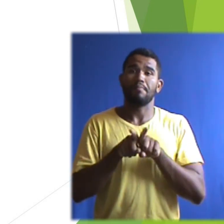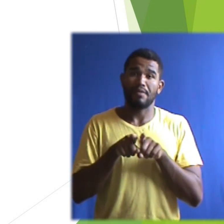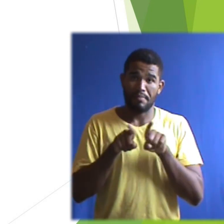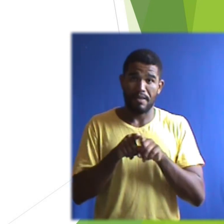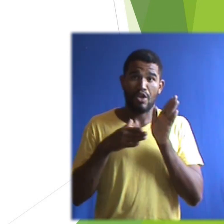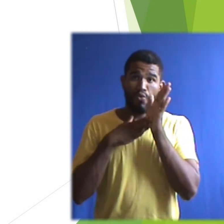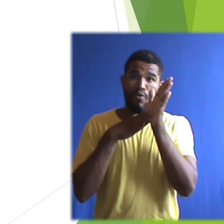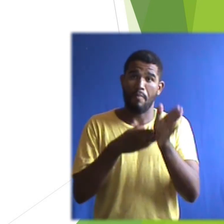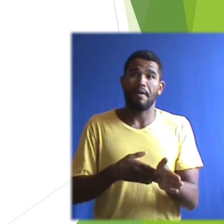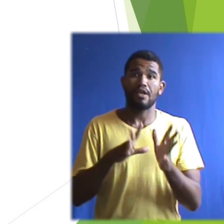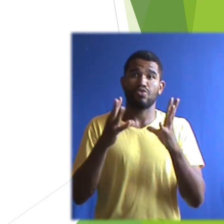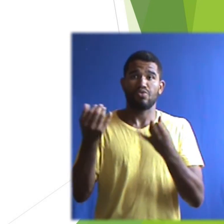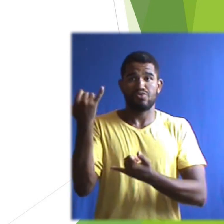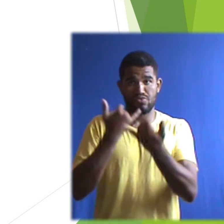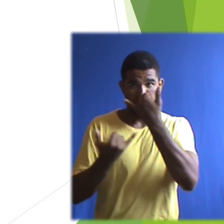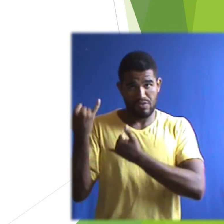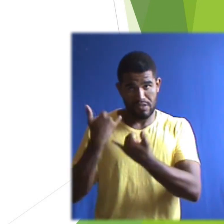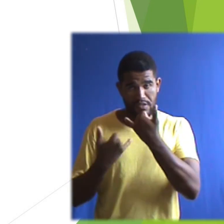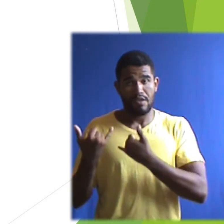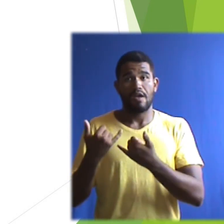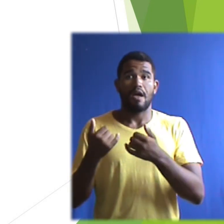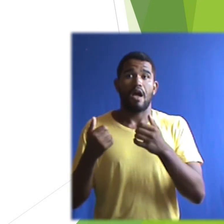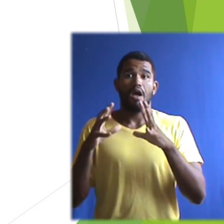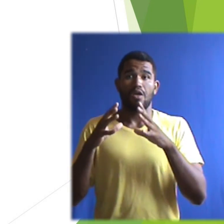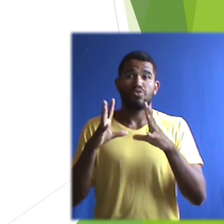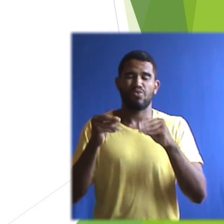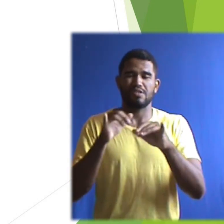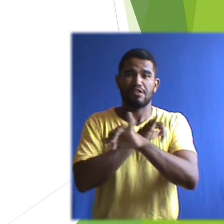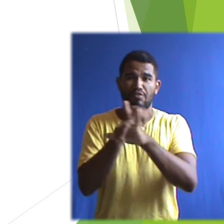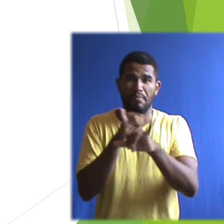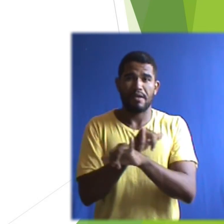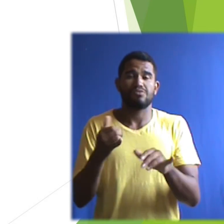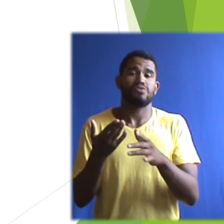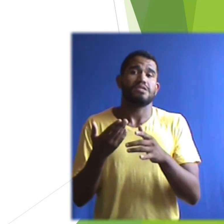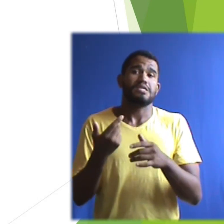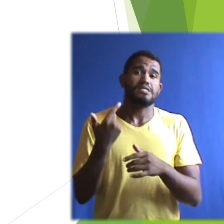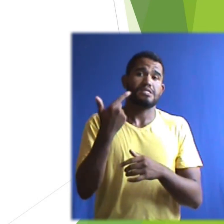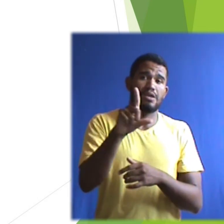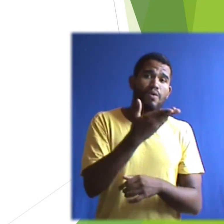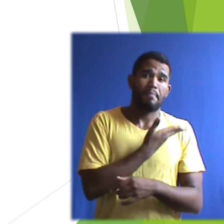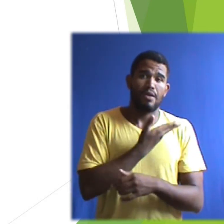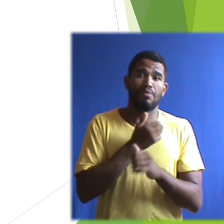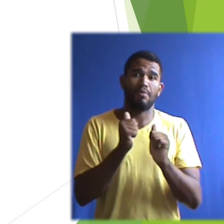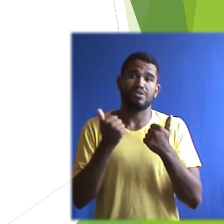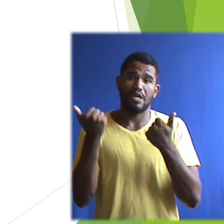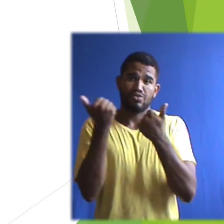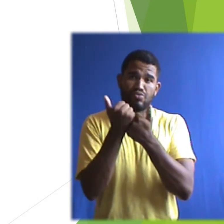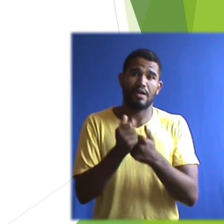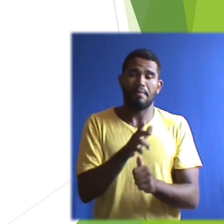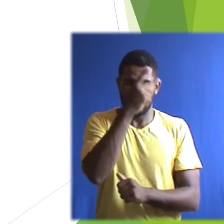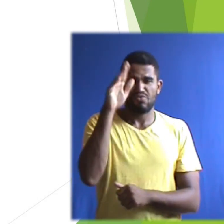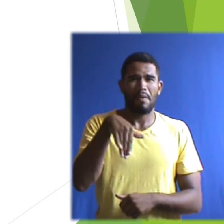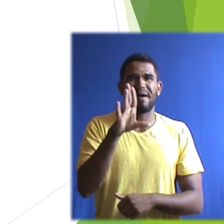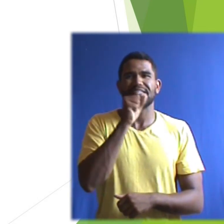conectado e ativo aos lembretes. Você pode fazer ele através do WhatsApp ou através de algum colega seu que é mais antenado. Quem é